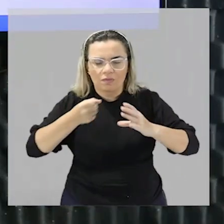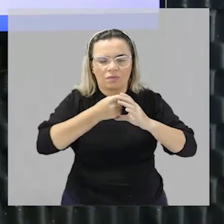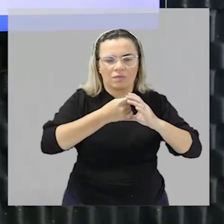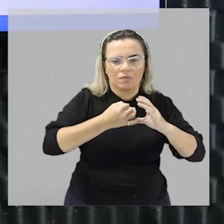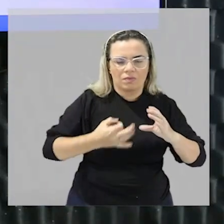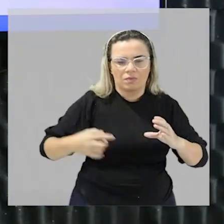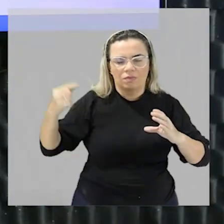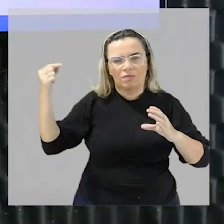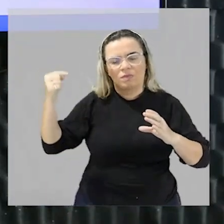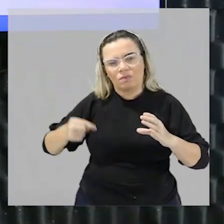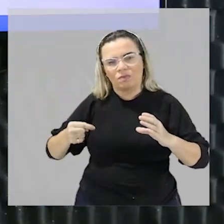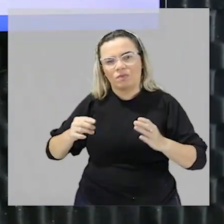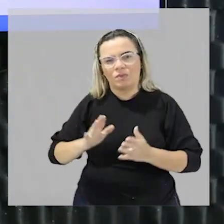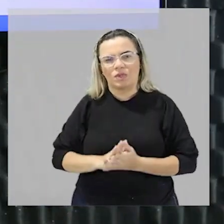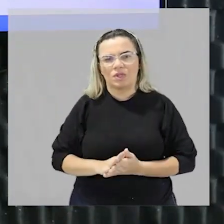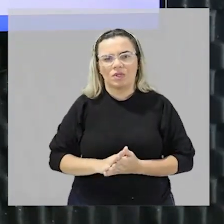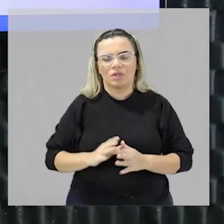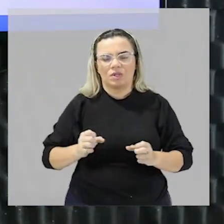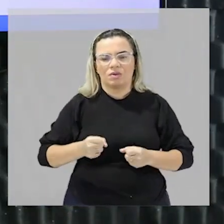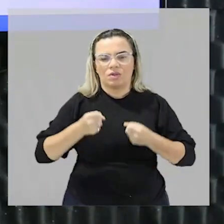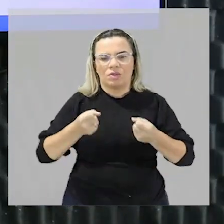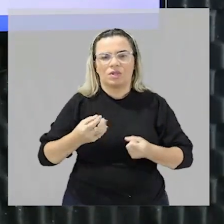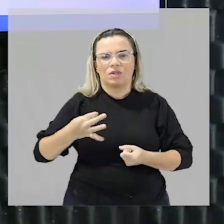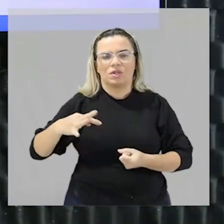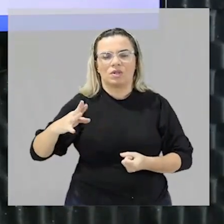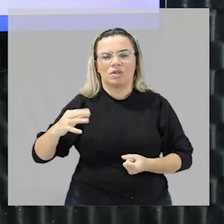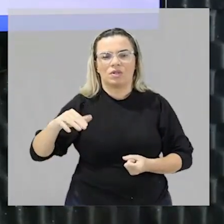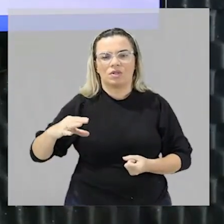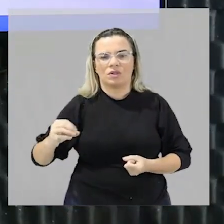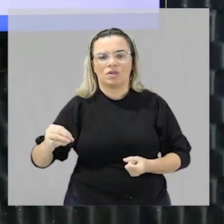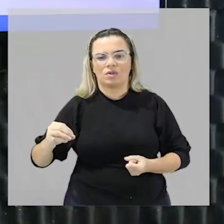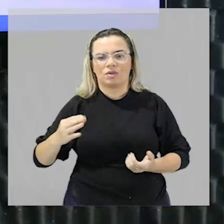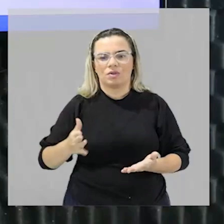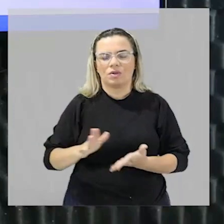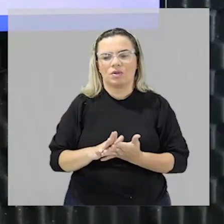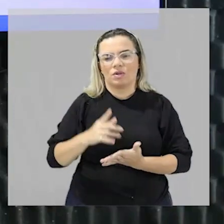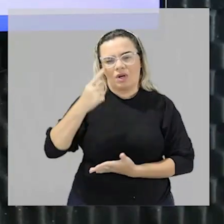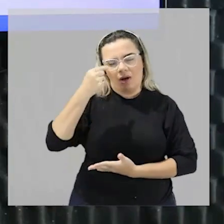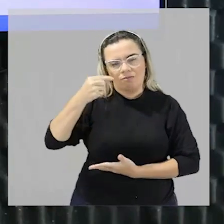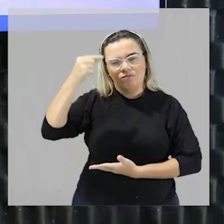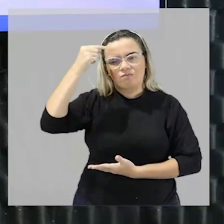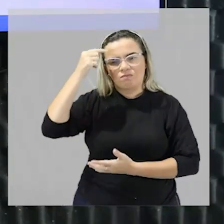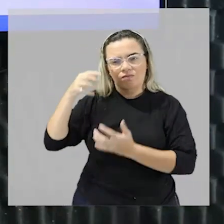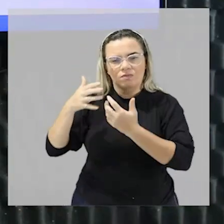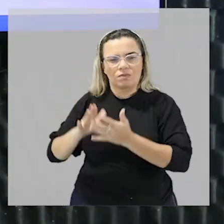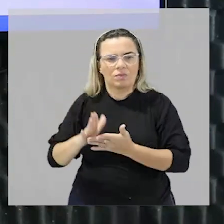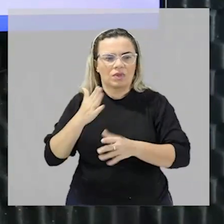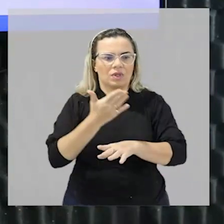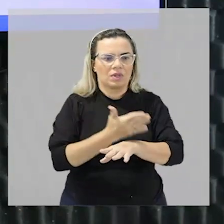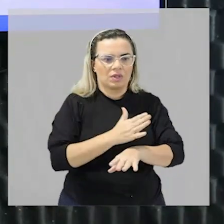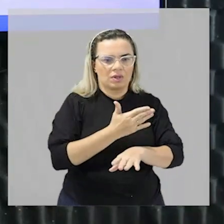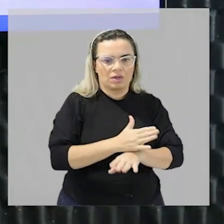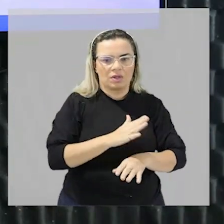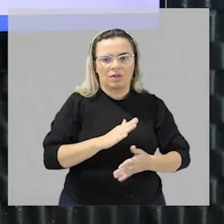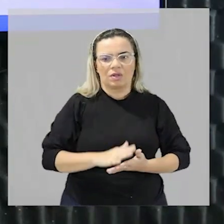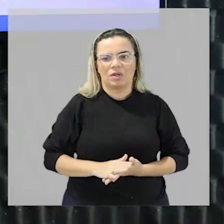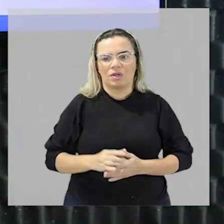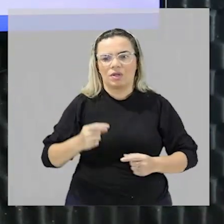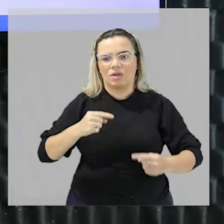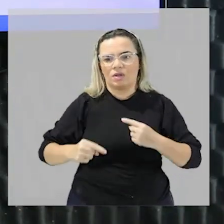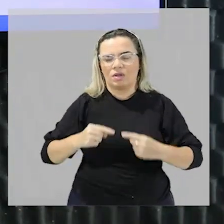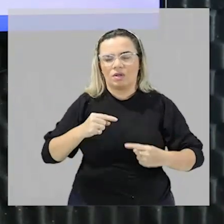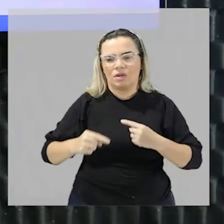poder moderador como poder tirano. As ideias e práticas políticas inéditas que